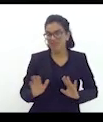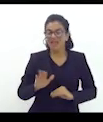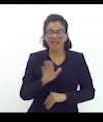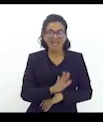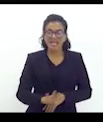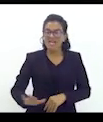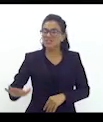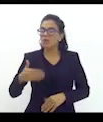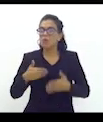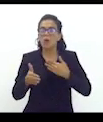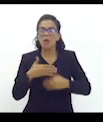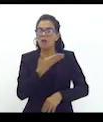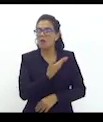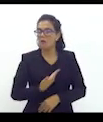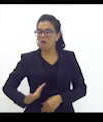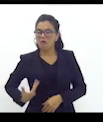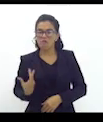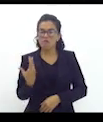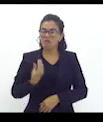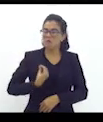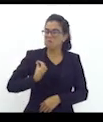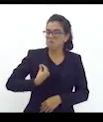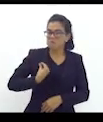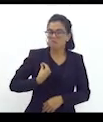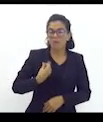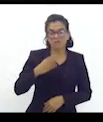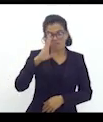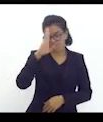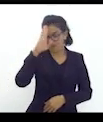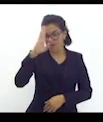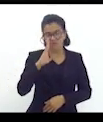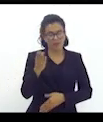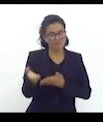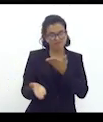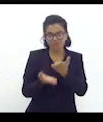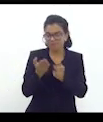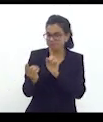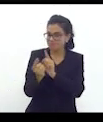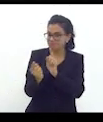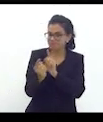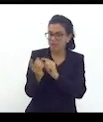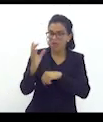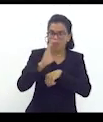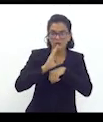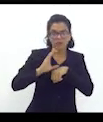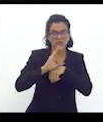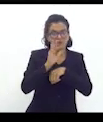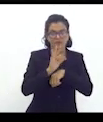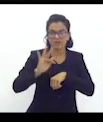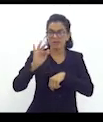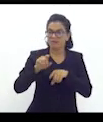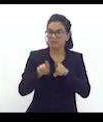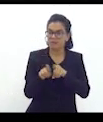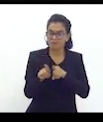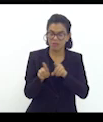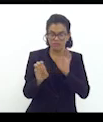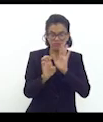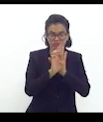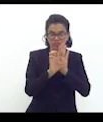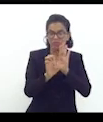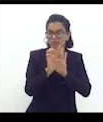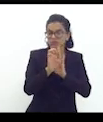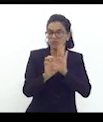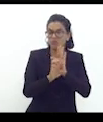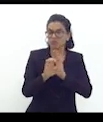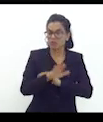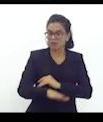seja qual for o governo que esteja, tem que atender e ser priorizado na nossa Constituição Federal e também no Estatuto da Criança e